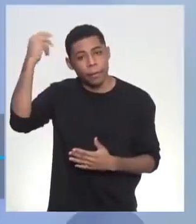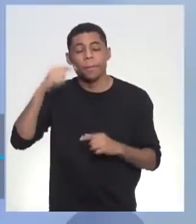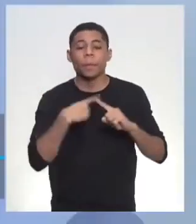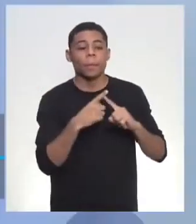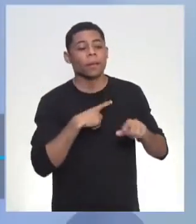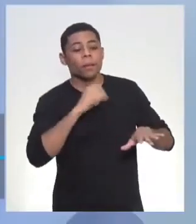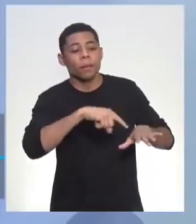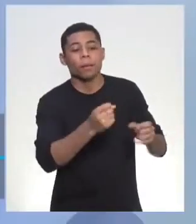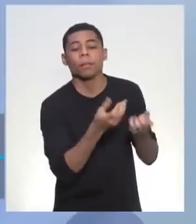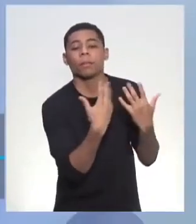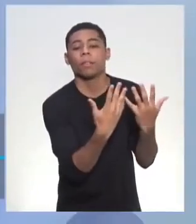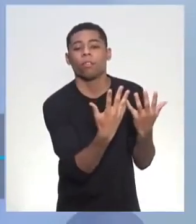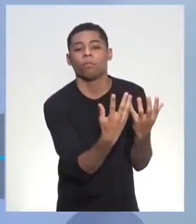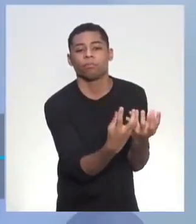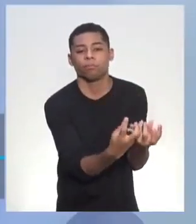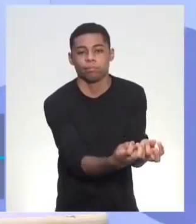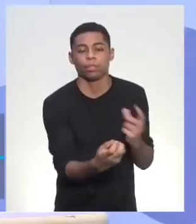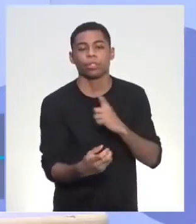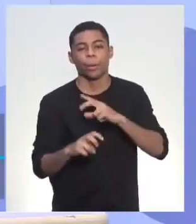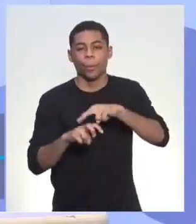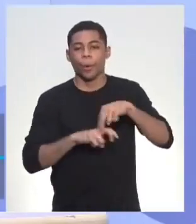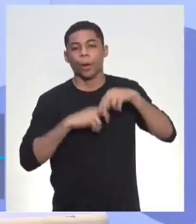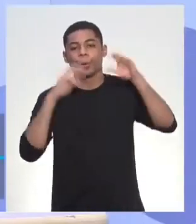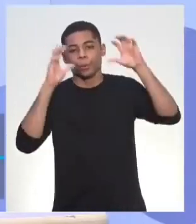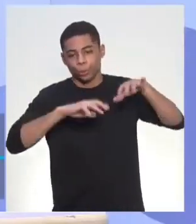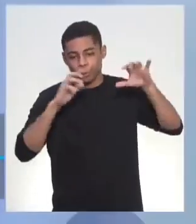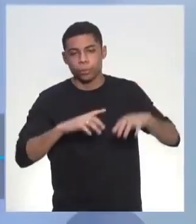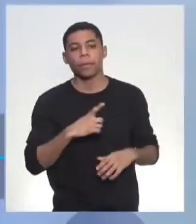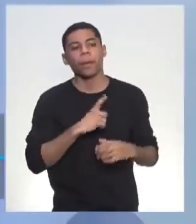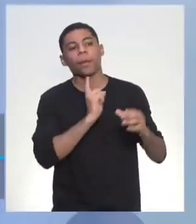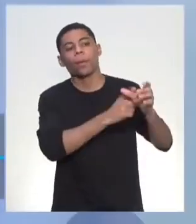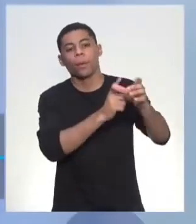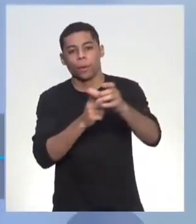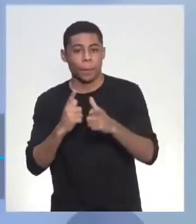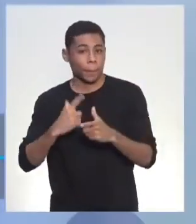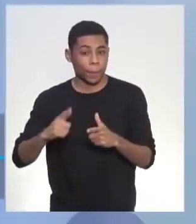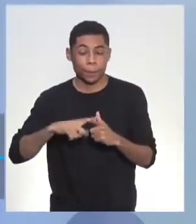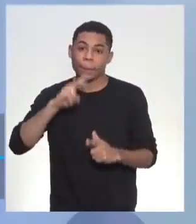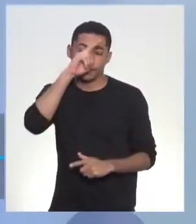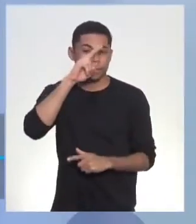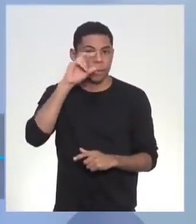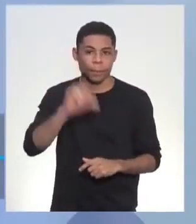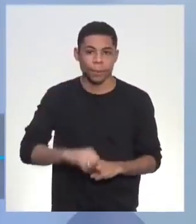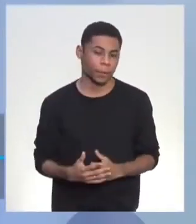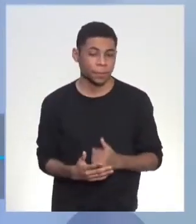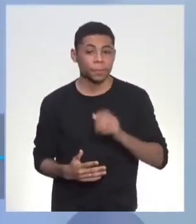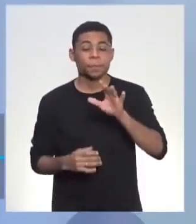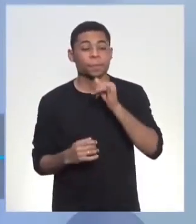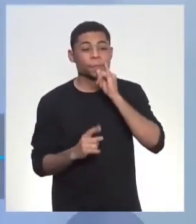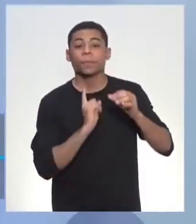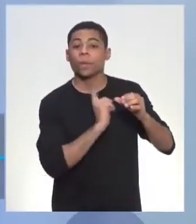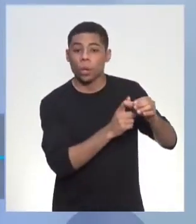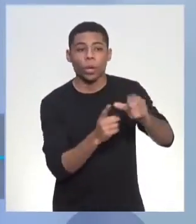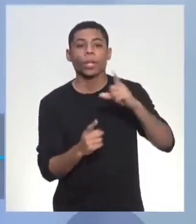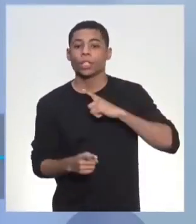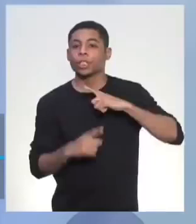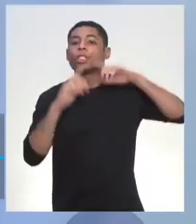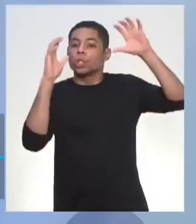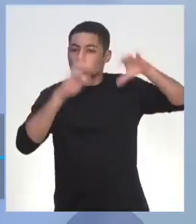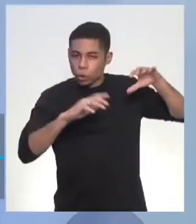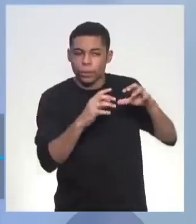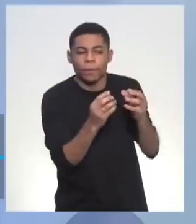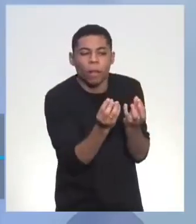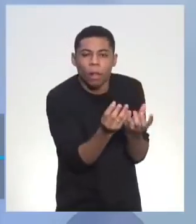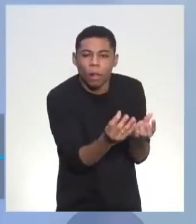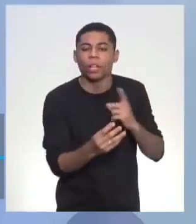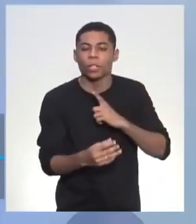a vegetação também é afetada pela chuva ácida, né? No interior, né, o problema maior da chuva ácida. Gente, no interior também tem chuva ácida, não